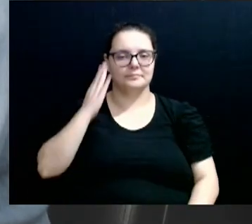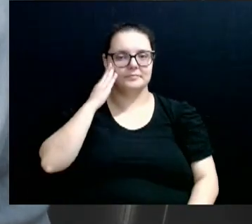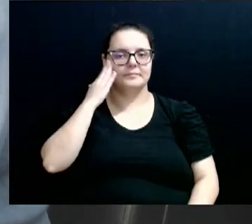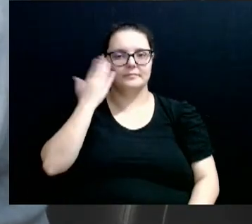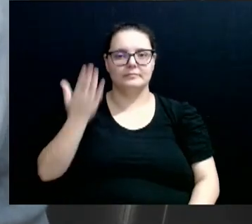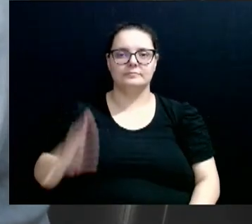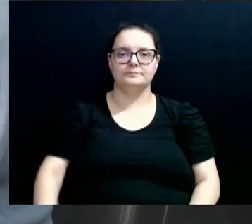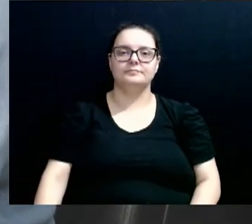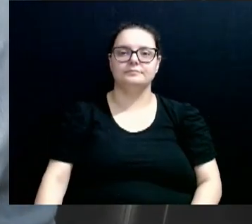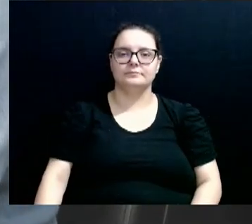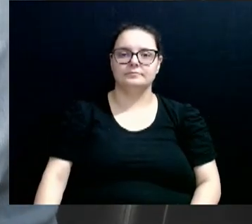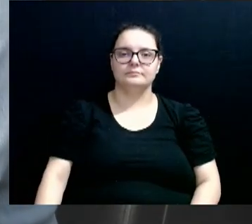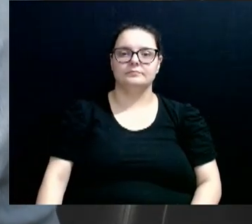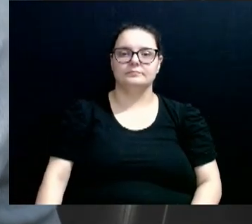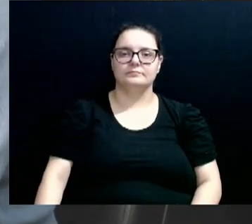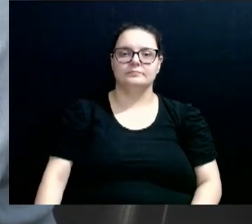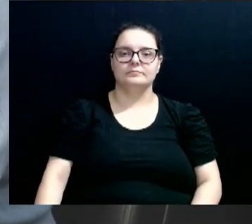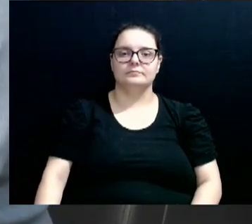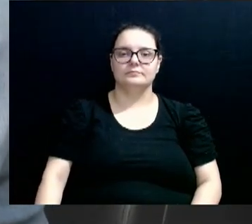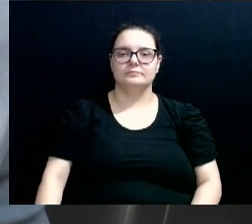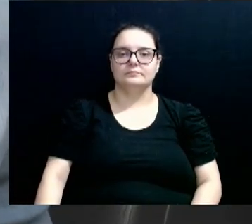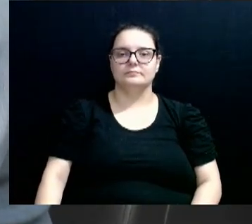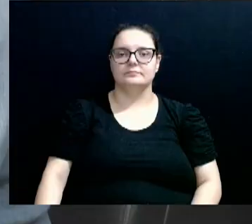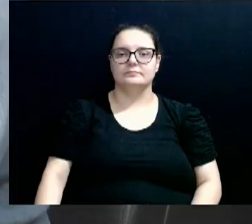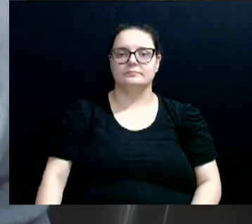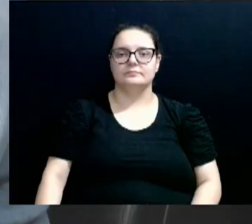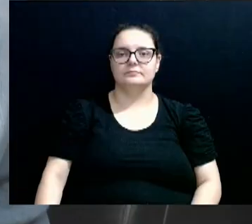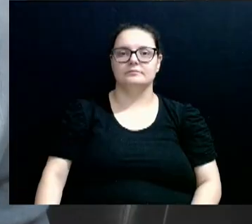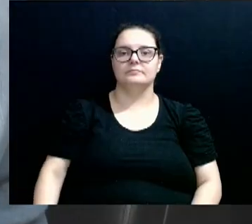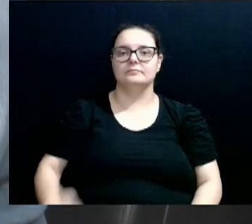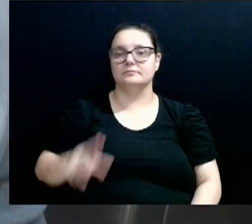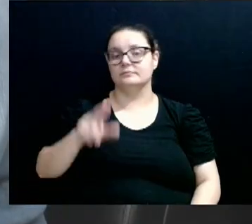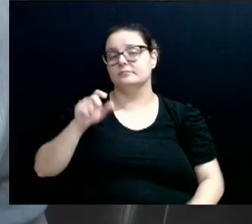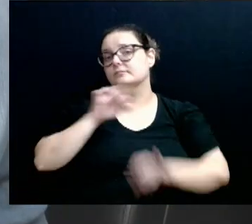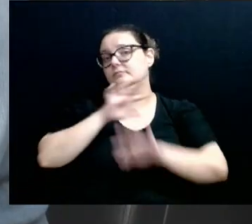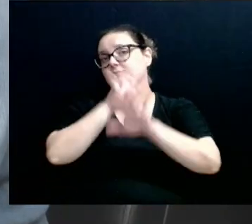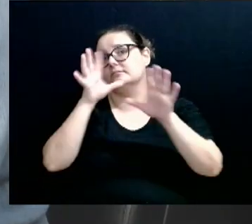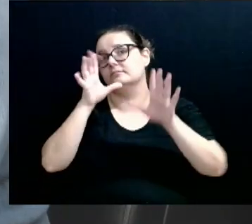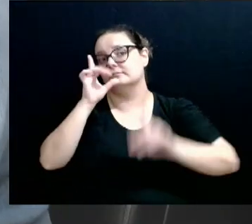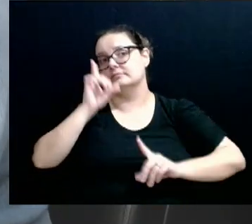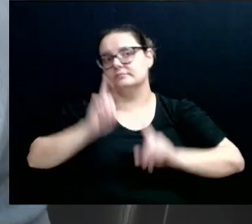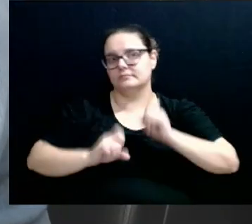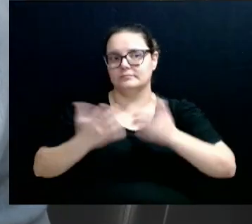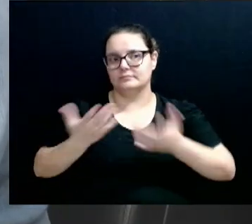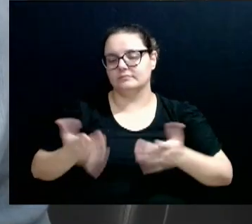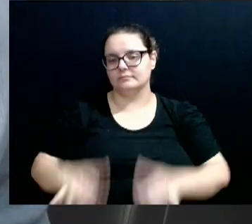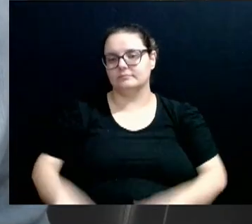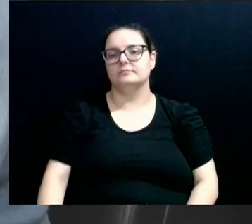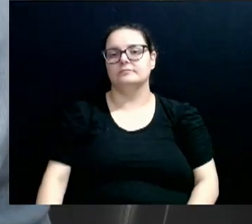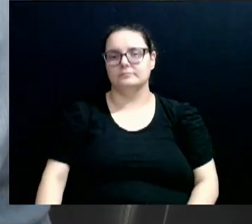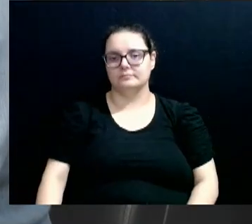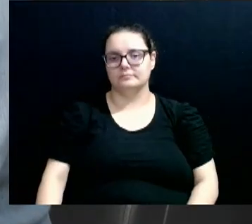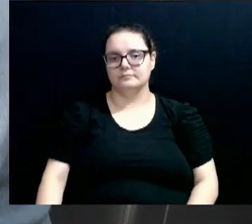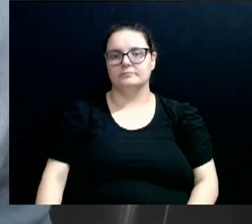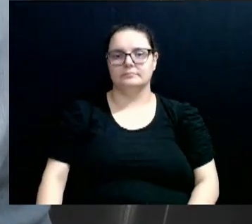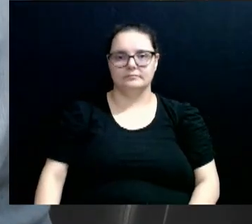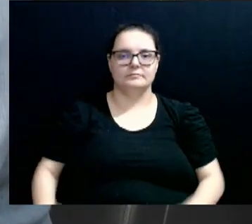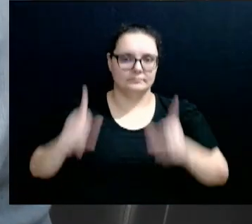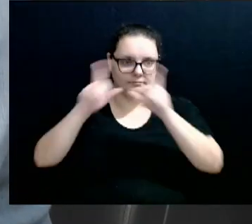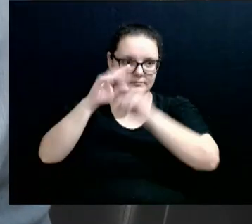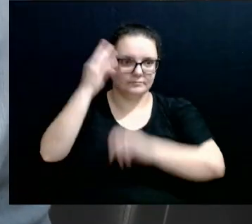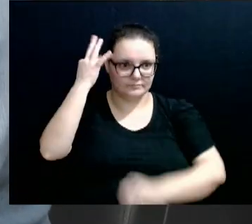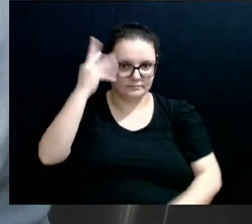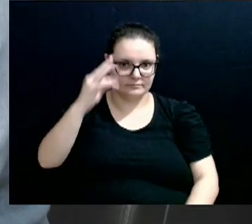nunca foi tão clara essa expressão, né? Então, é difícil você teorizar uma relação